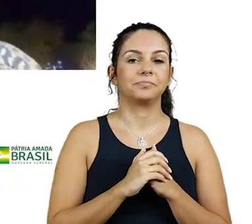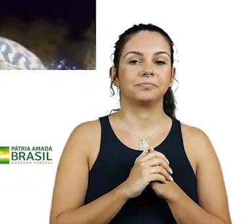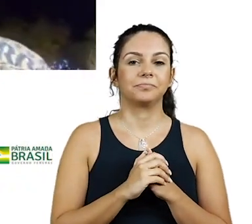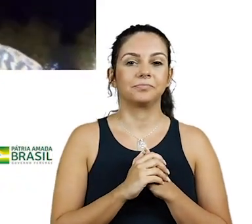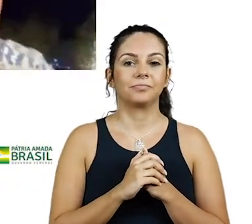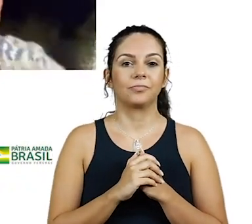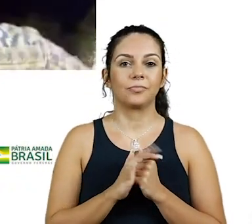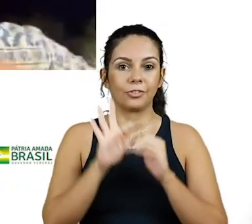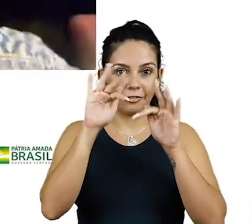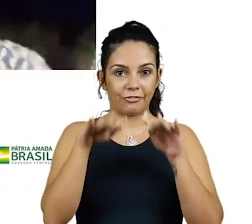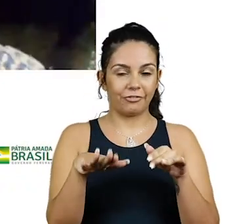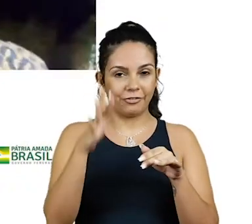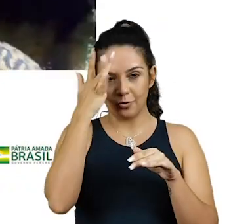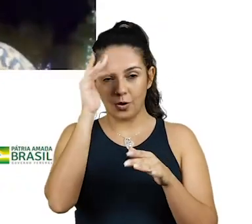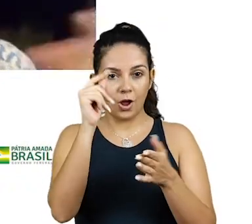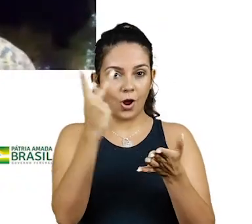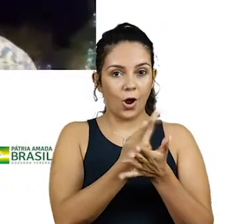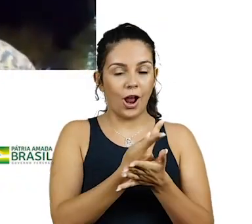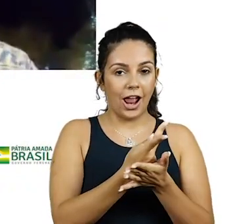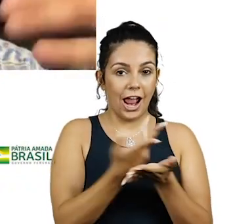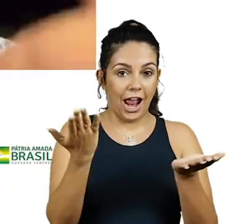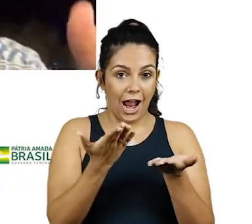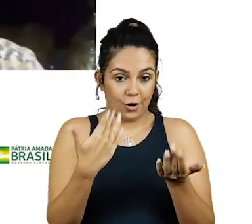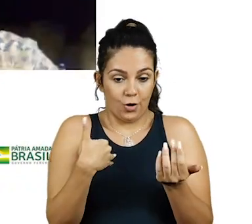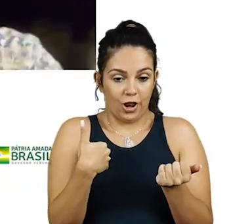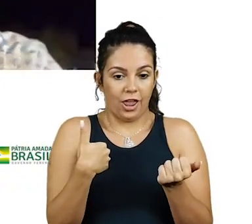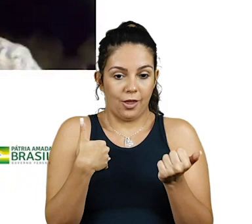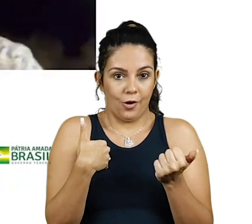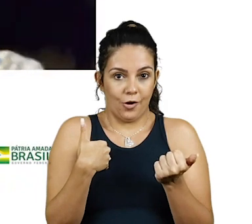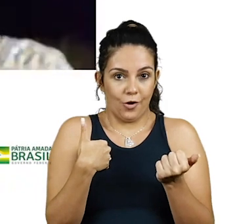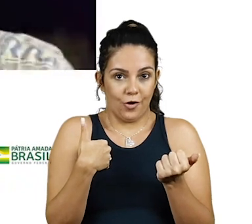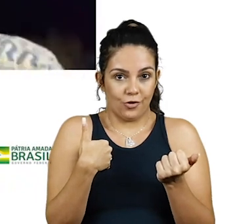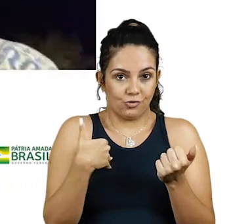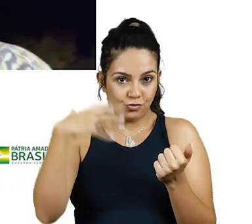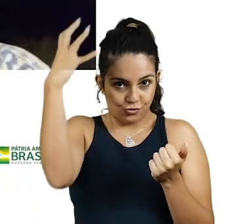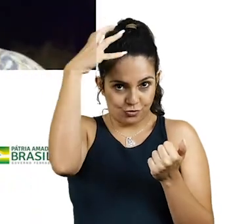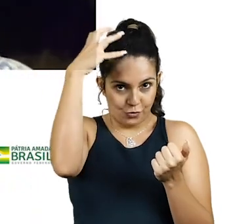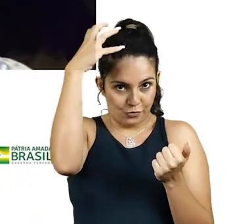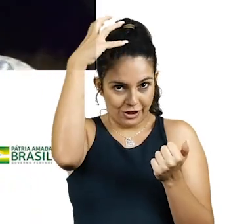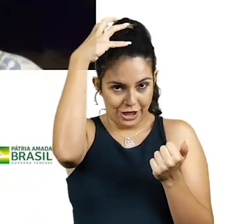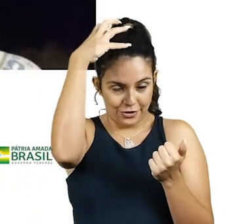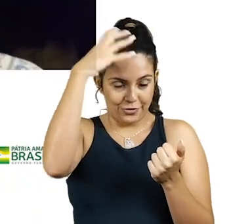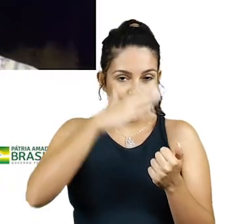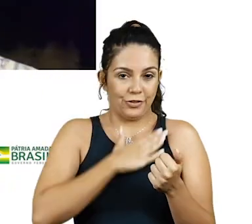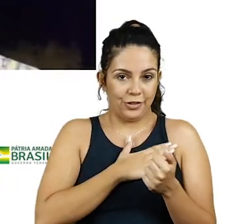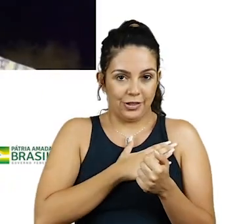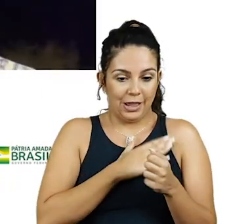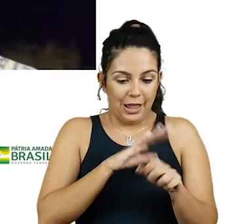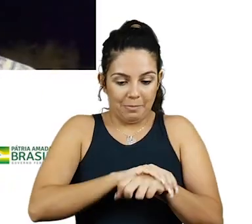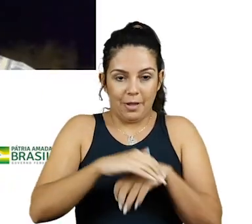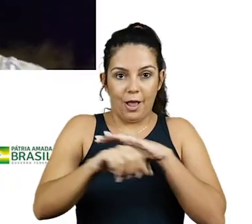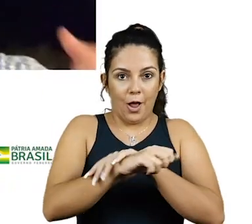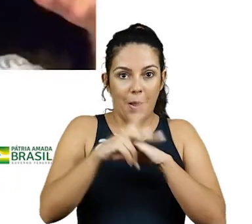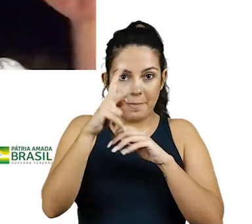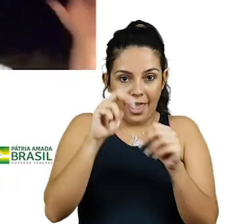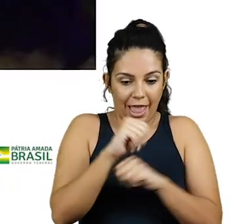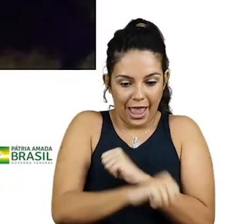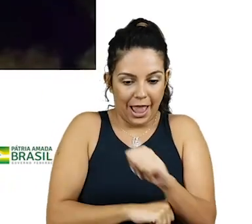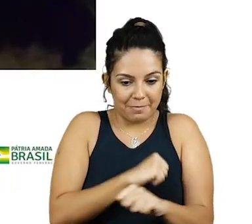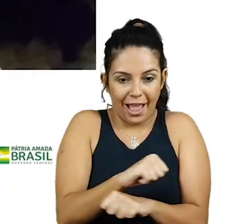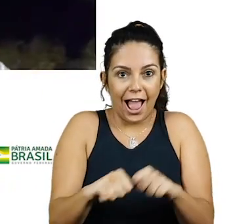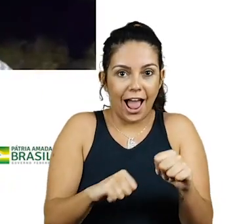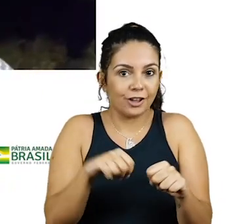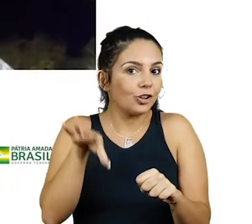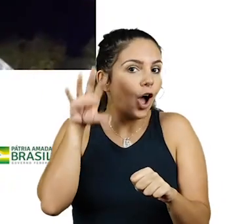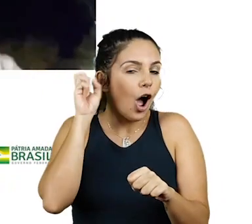E no final das contas eu falei, não sei o que aconteceu, só sei que agora eu tô aqui no chuveiro do meu banheiro, com a mão e o pé amarrado, e eu tô ouvindo